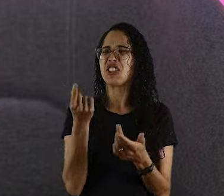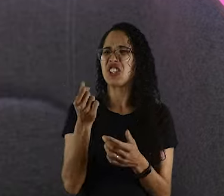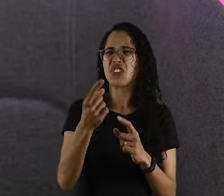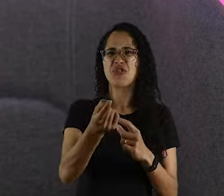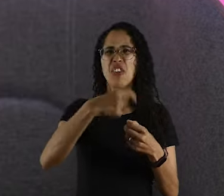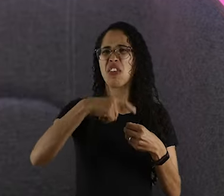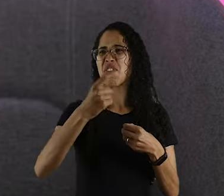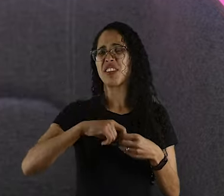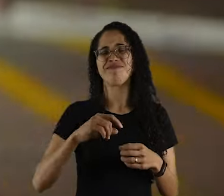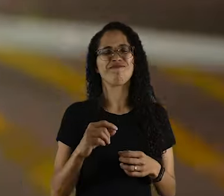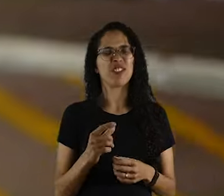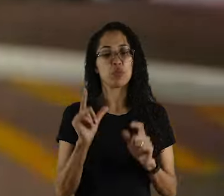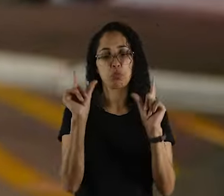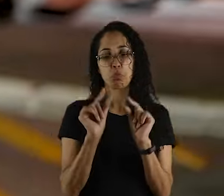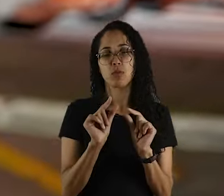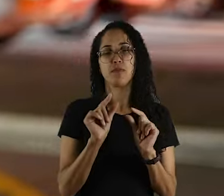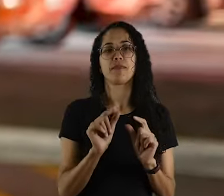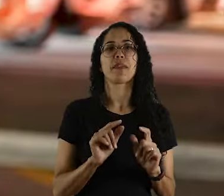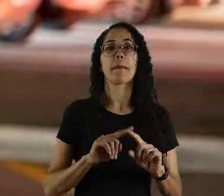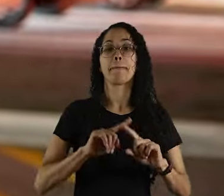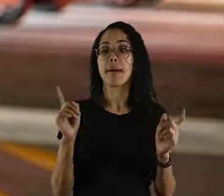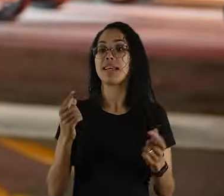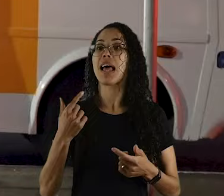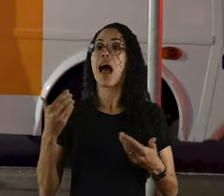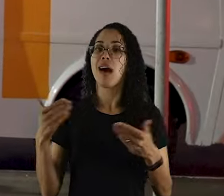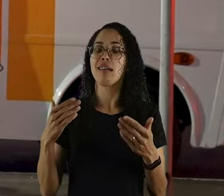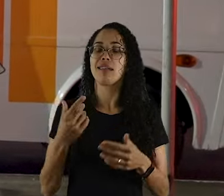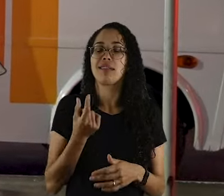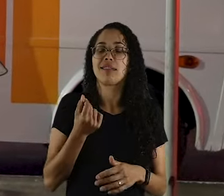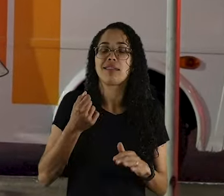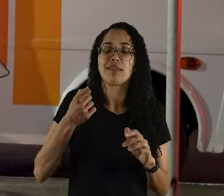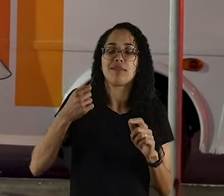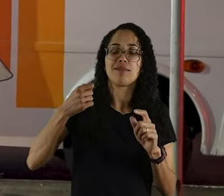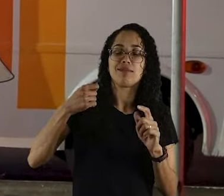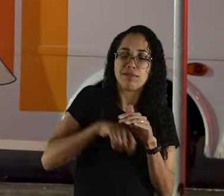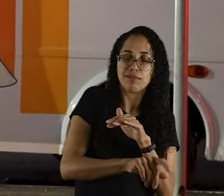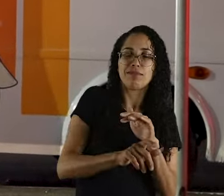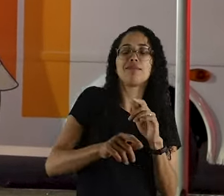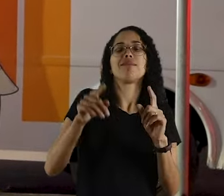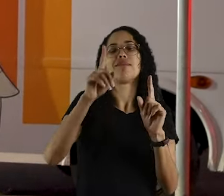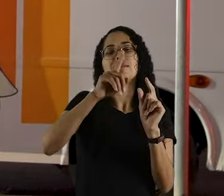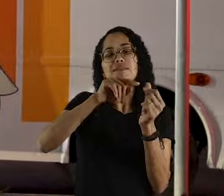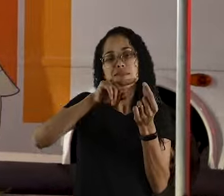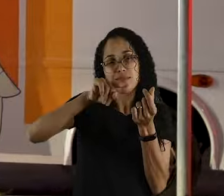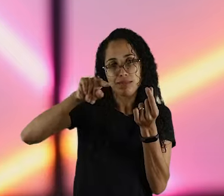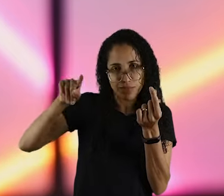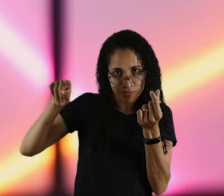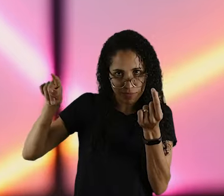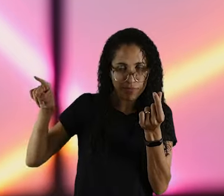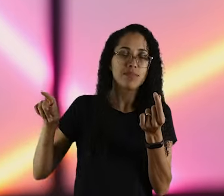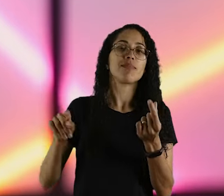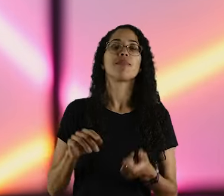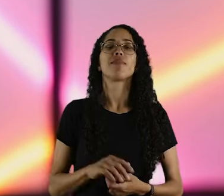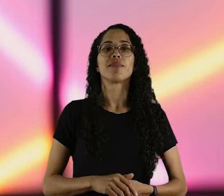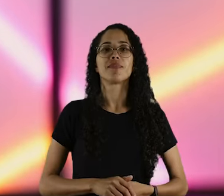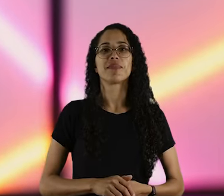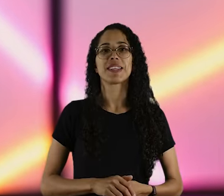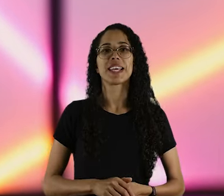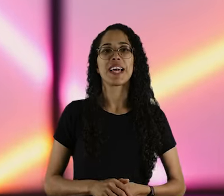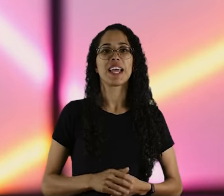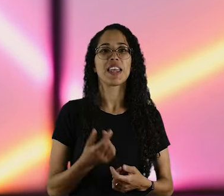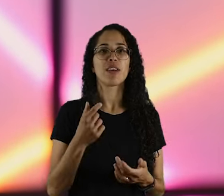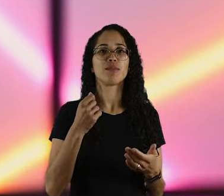ela investia em renda variável. Aí eu resolvi investir na renda variável, que é o que ganha dinheiro, eu acho. Eu fui lá para o perfil do